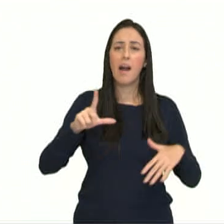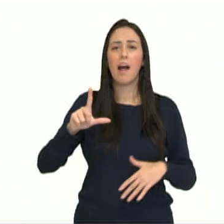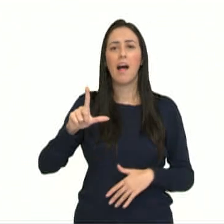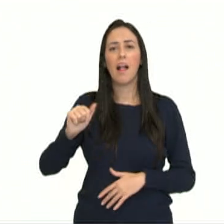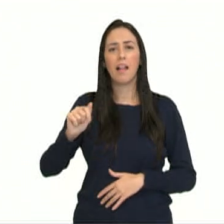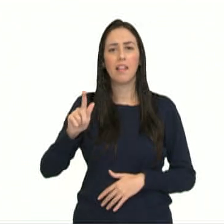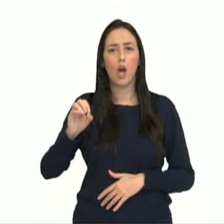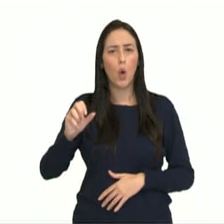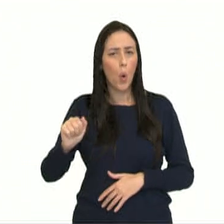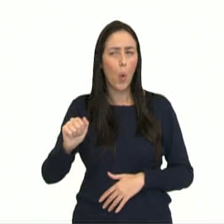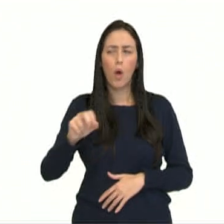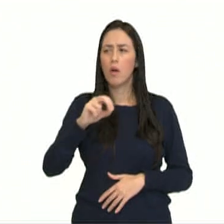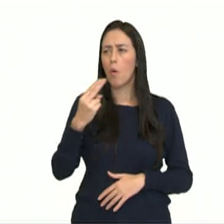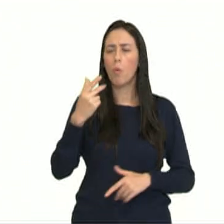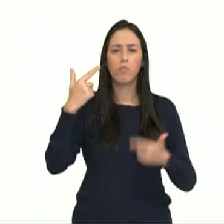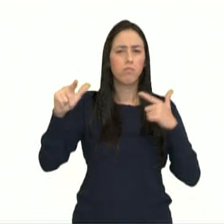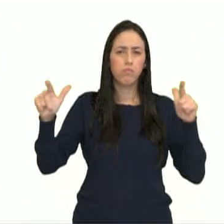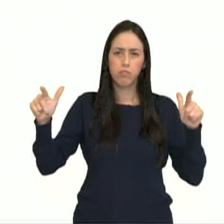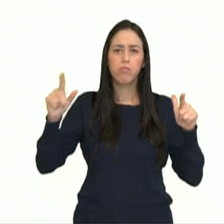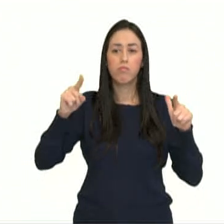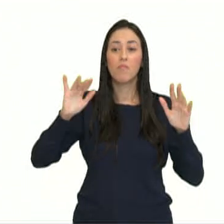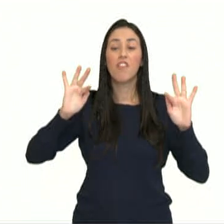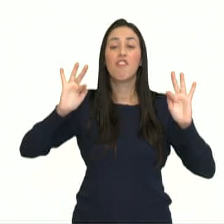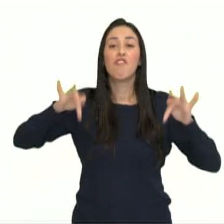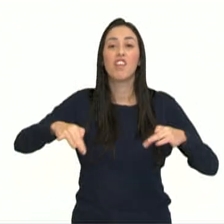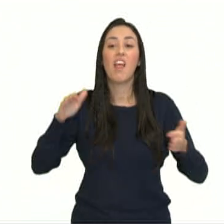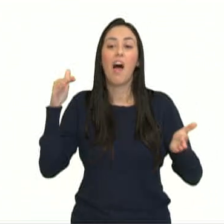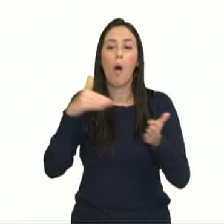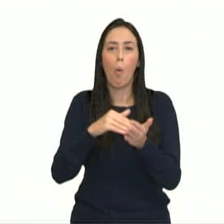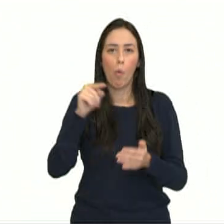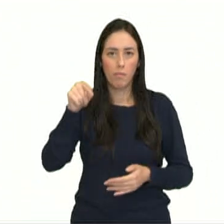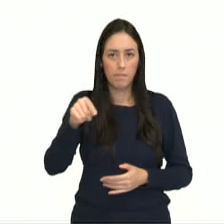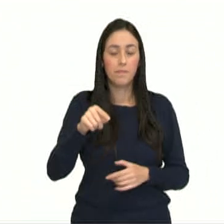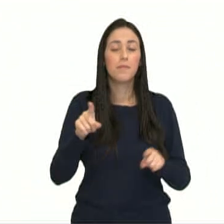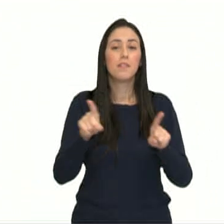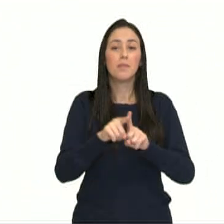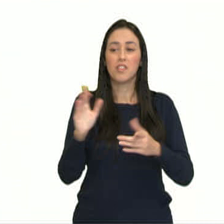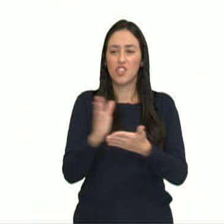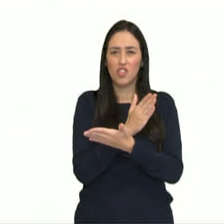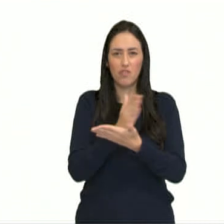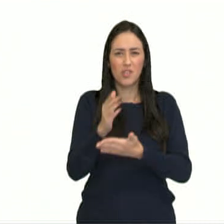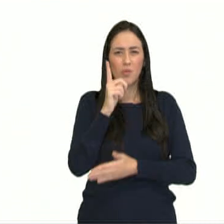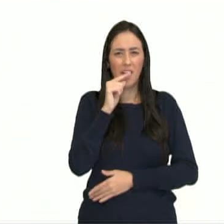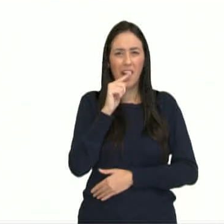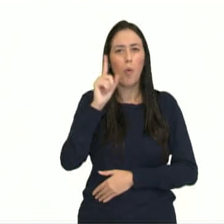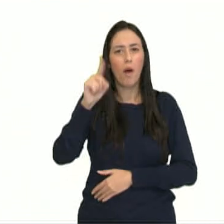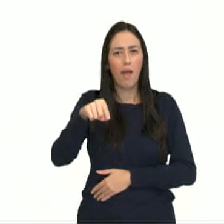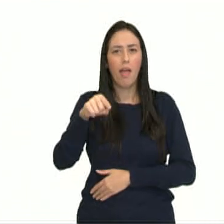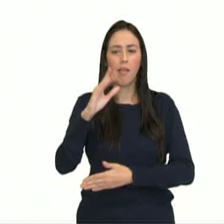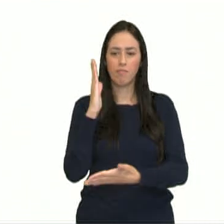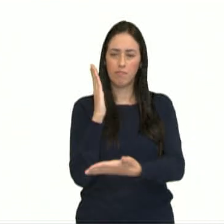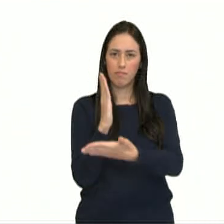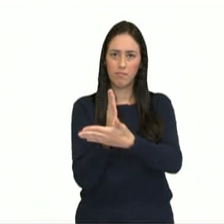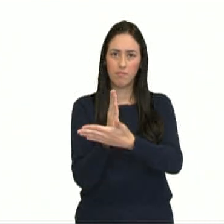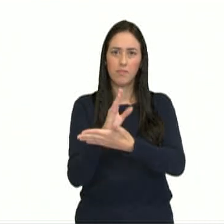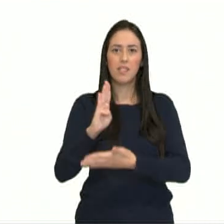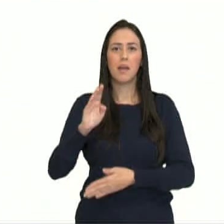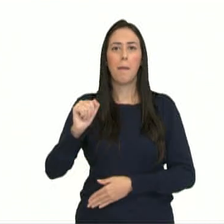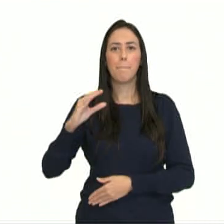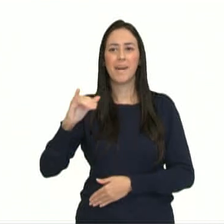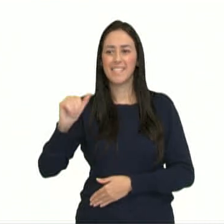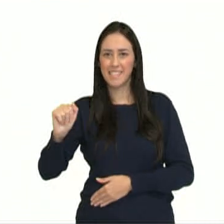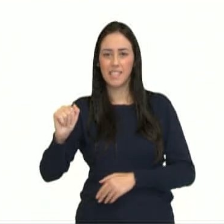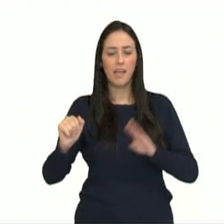outro rio, ou seja, onde o rio termina. E ainda, o divisor de água é o limite entre duas bacias hidrográficas e também pode